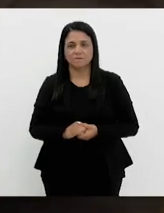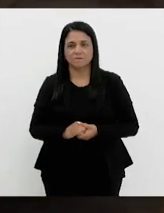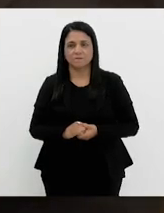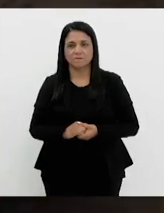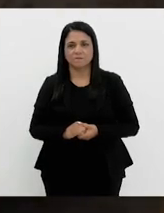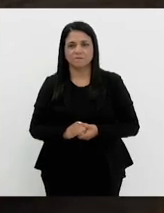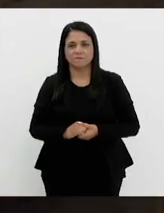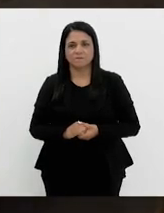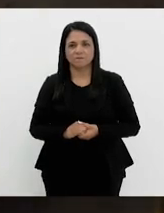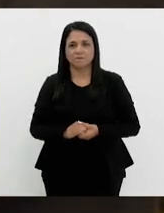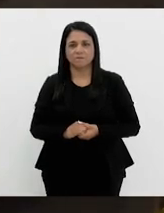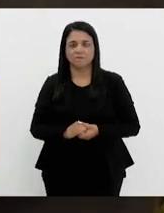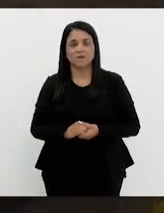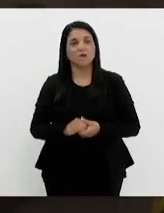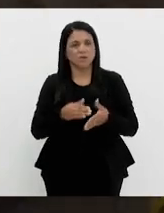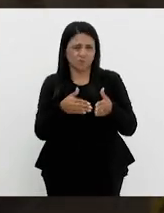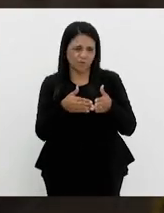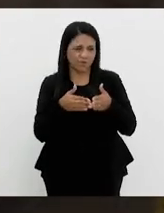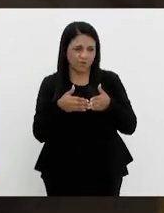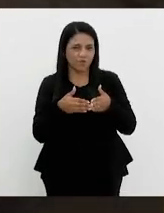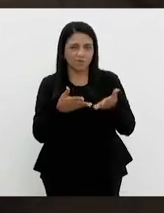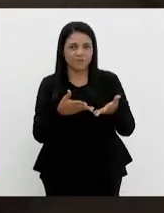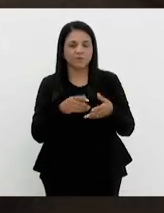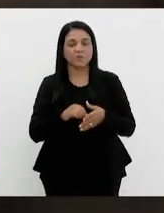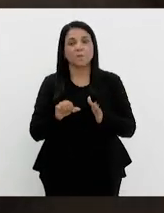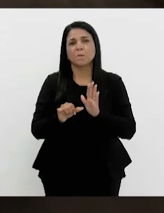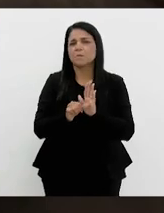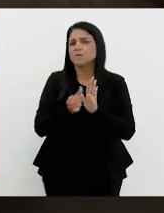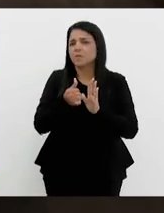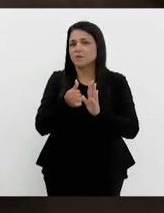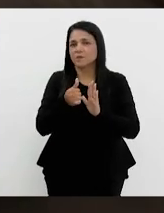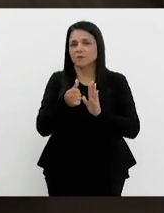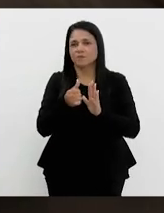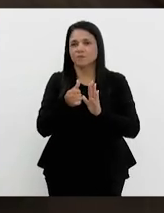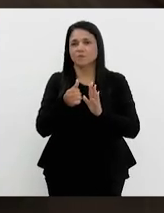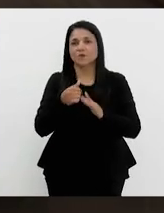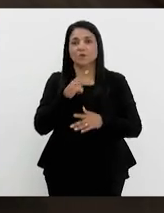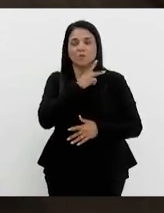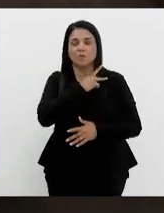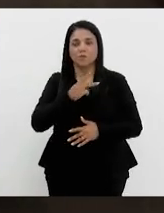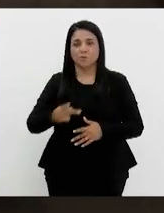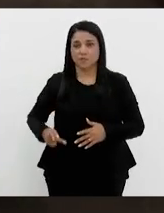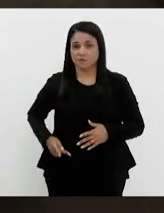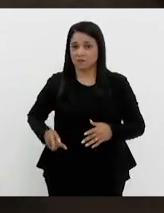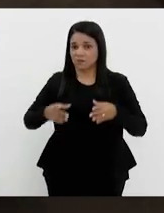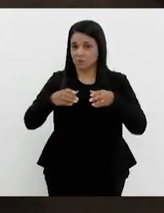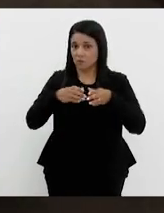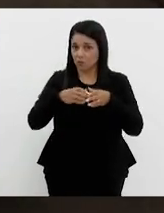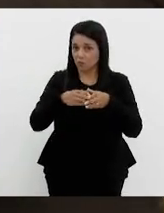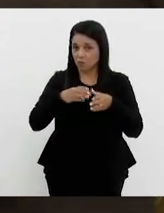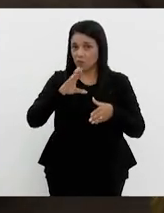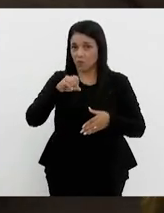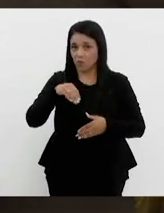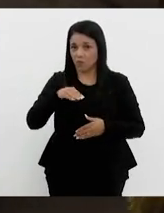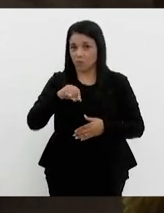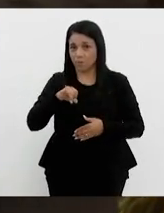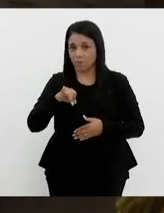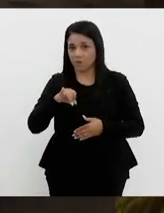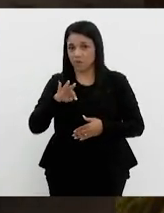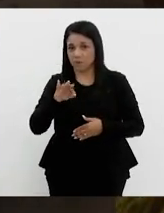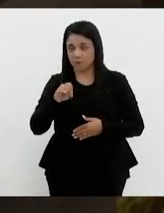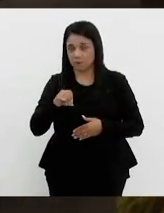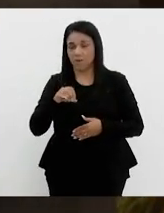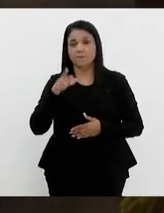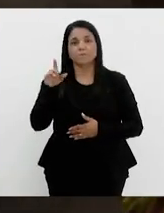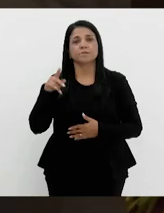começar então por favor Bom primeiramente o nosso presidente do comitê o nosso Padre elar